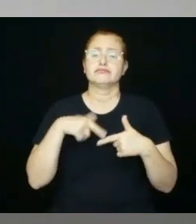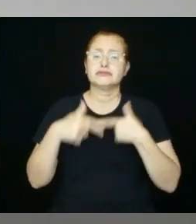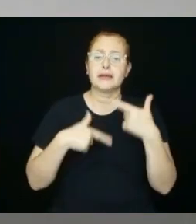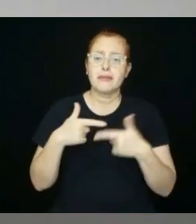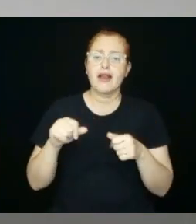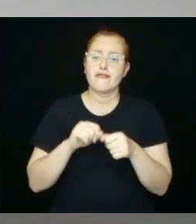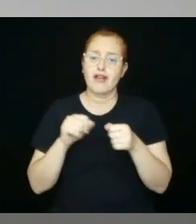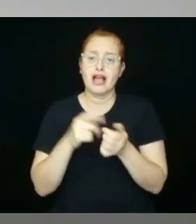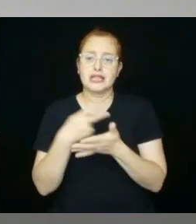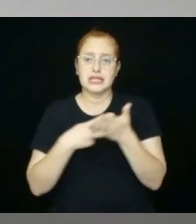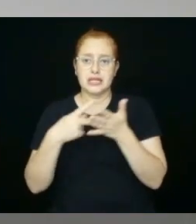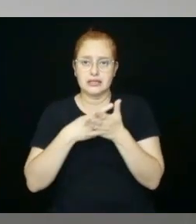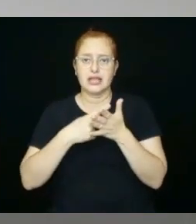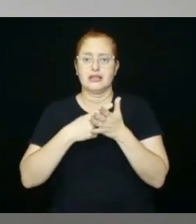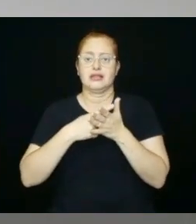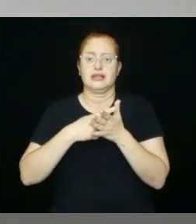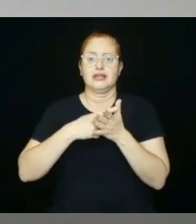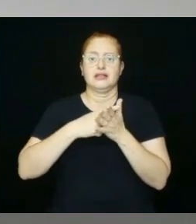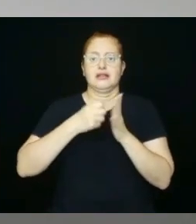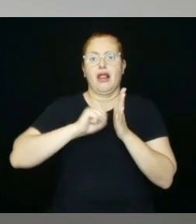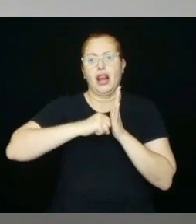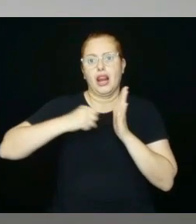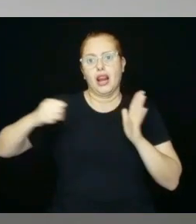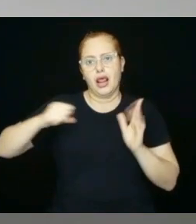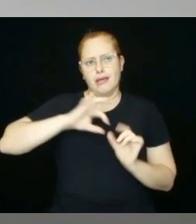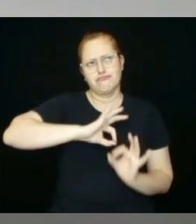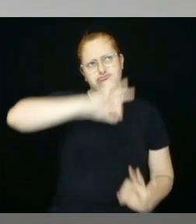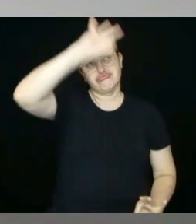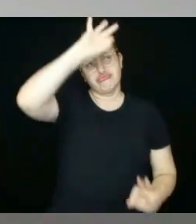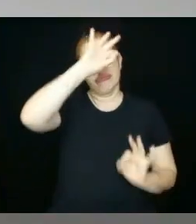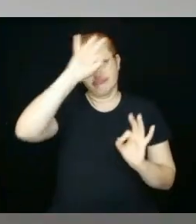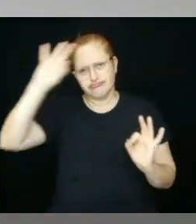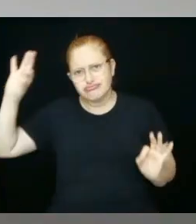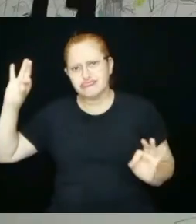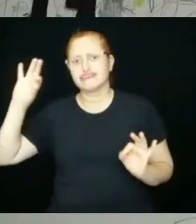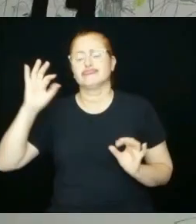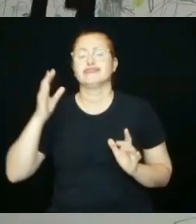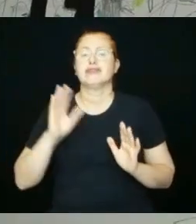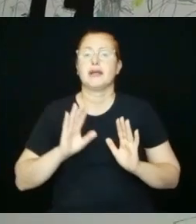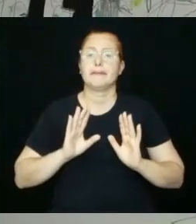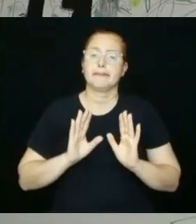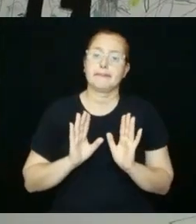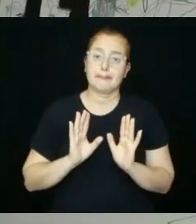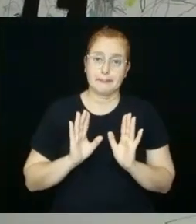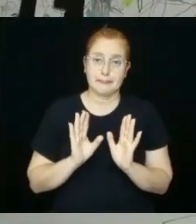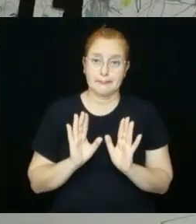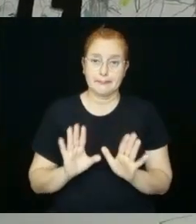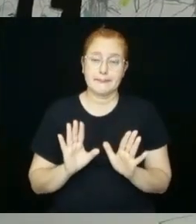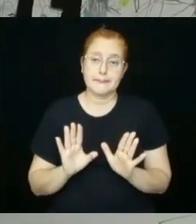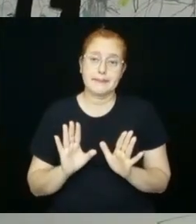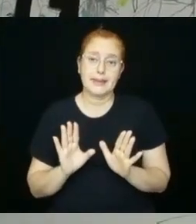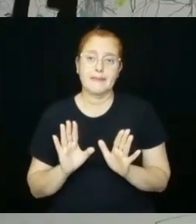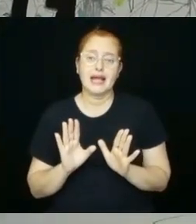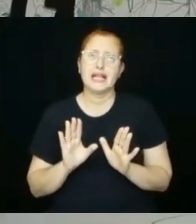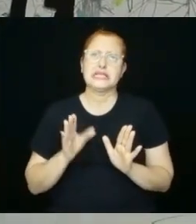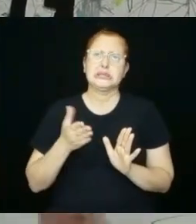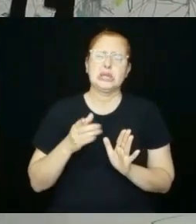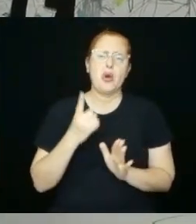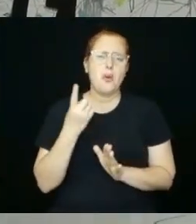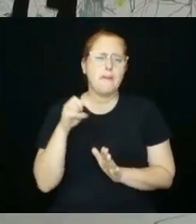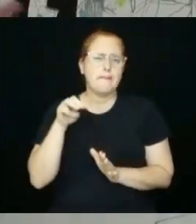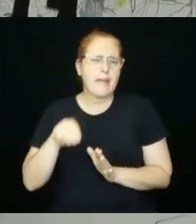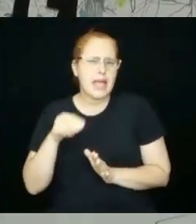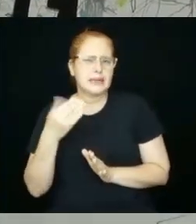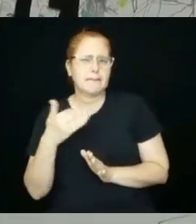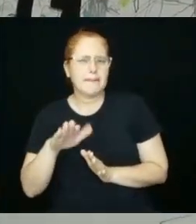faz até alguns desenhos de grande formato, que eu considero grande formato. Sim. Né? Mais de um e pouco, meio. 1,5, 2. Mas